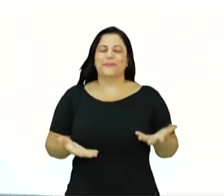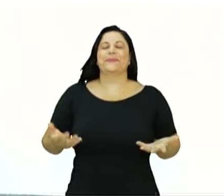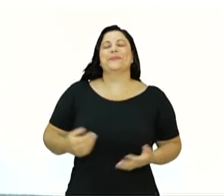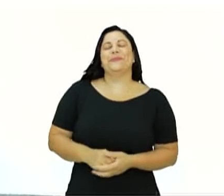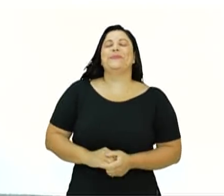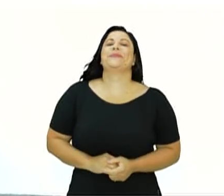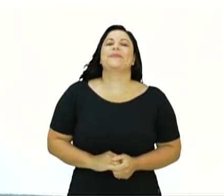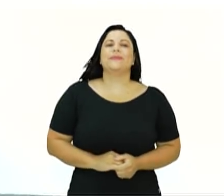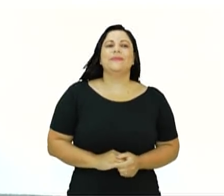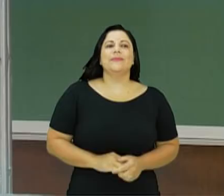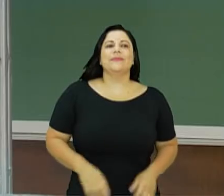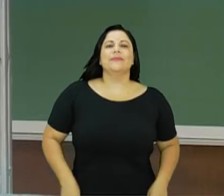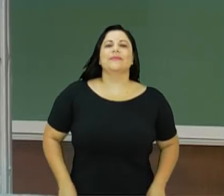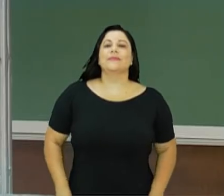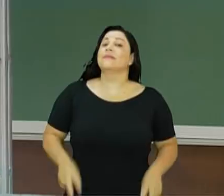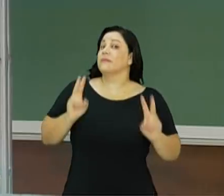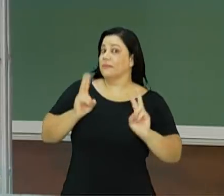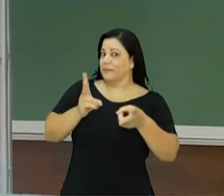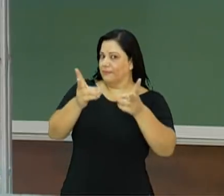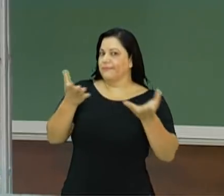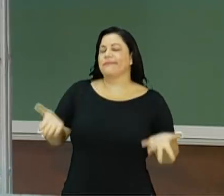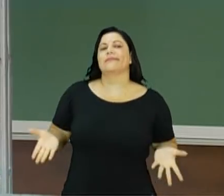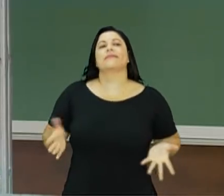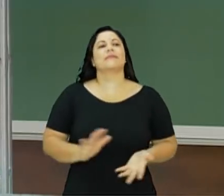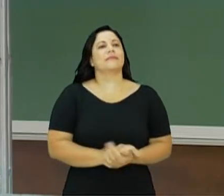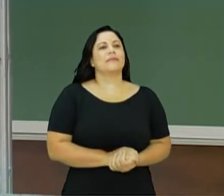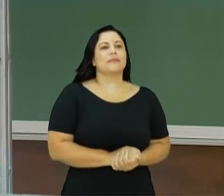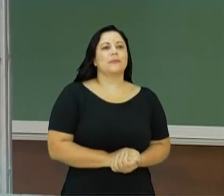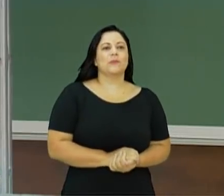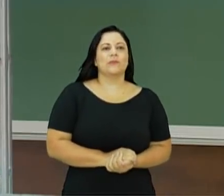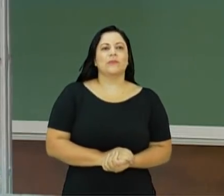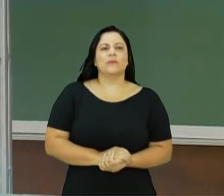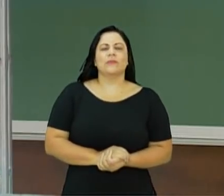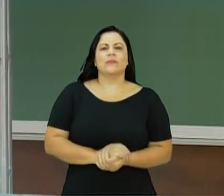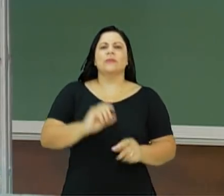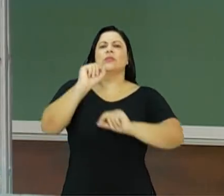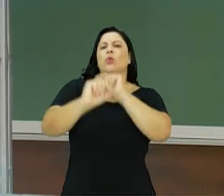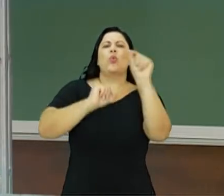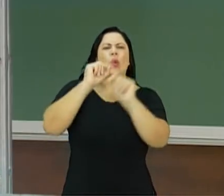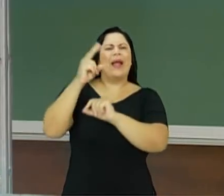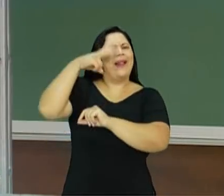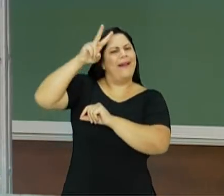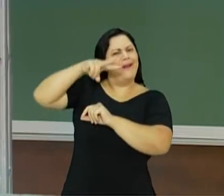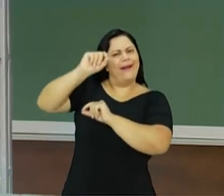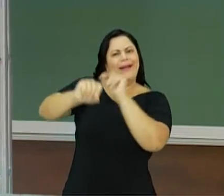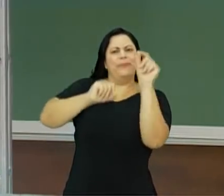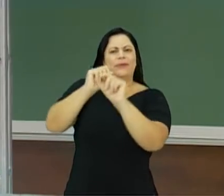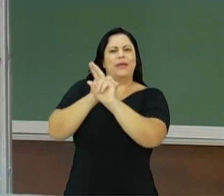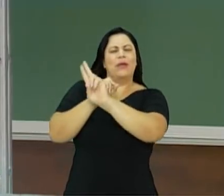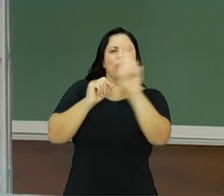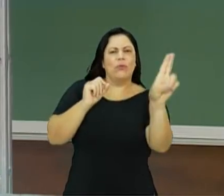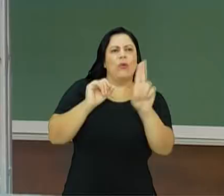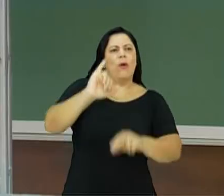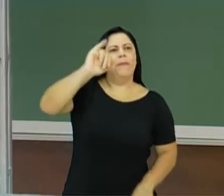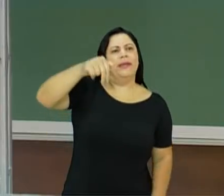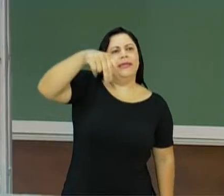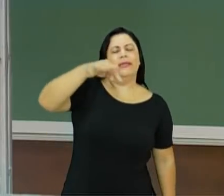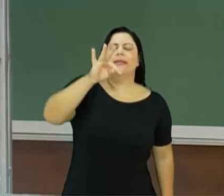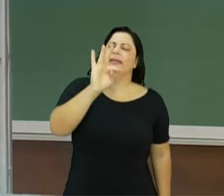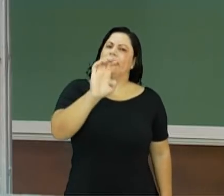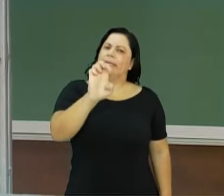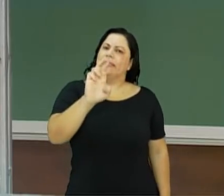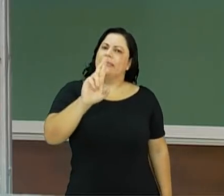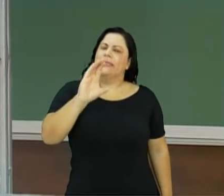anterior. Continuando lá. A substância intercelular. Lembra que é uma substância intercelular? Então, você vai ter o tecido com